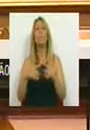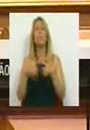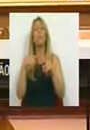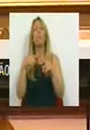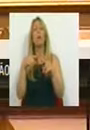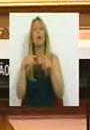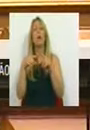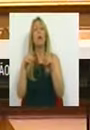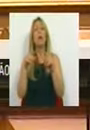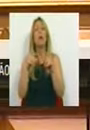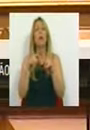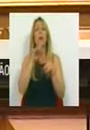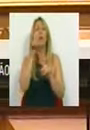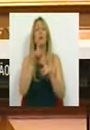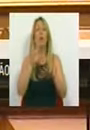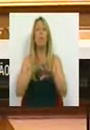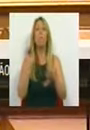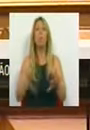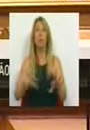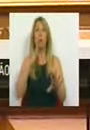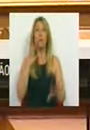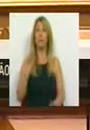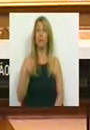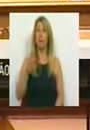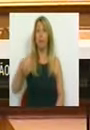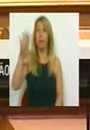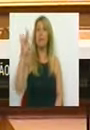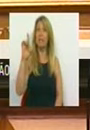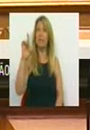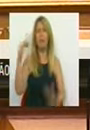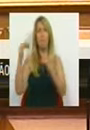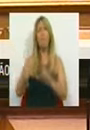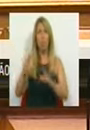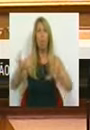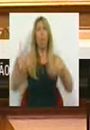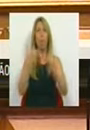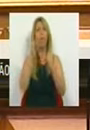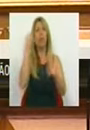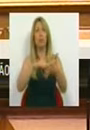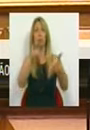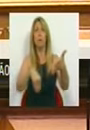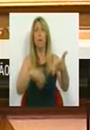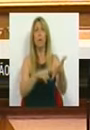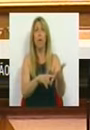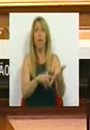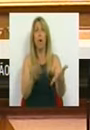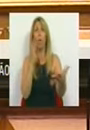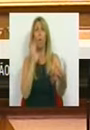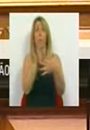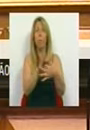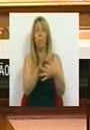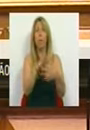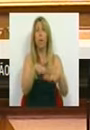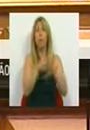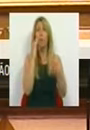possibilidade de um menor de 16 anos poder assinar digitalmente documentos quando se relaciona com a administração pública.